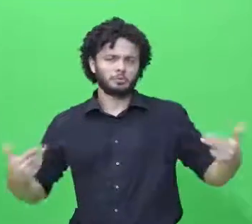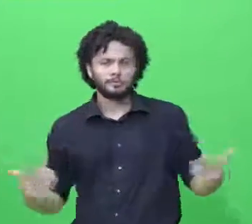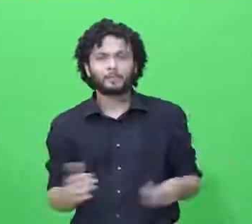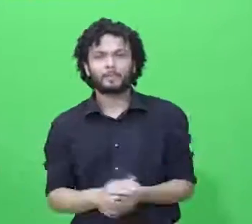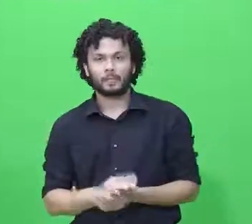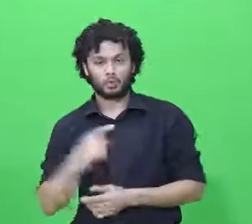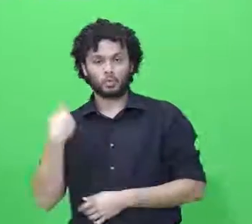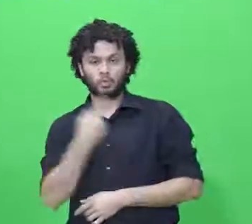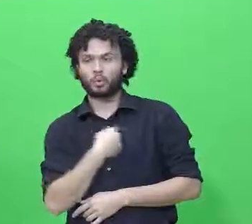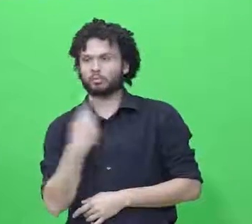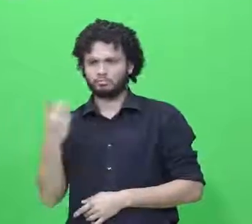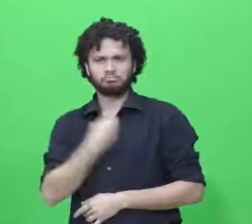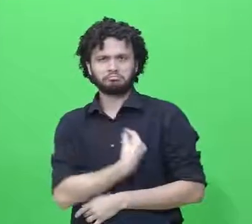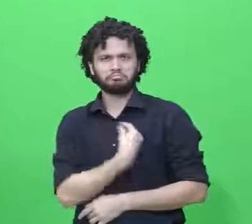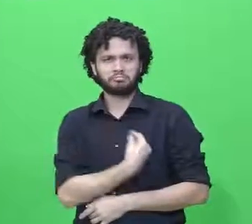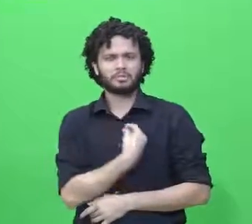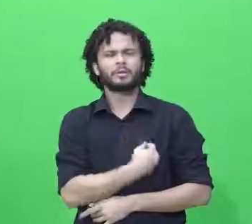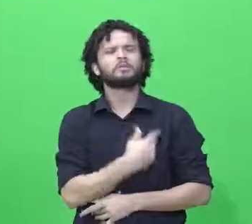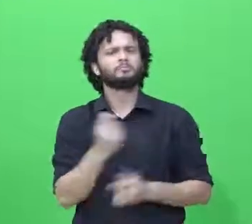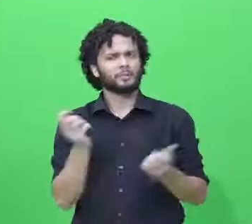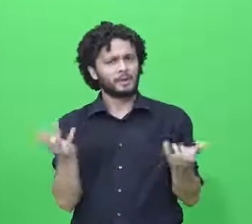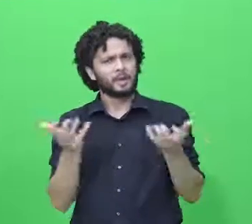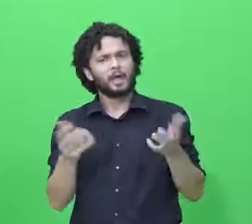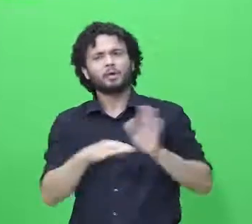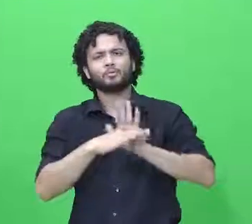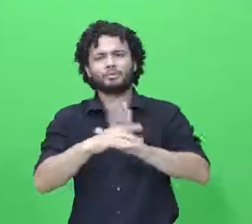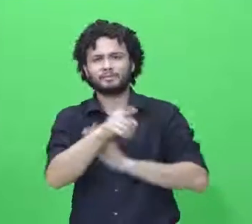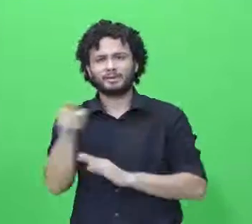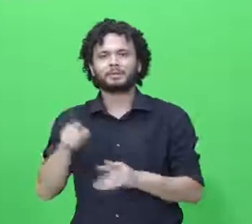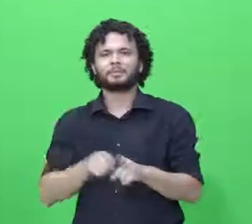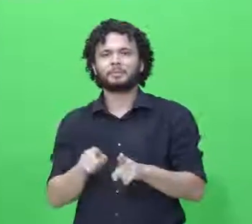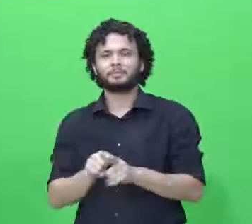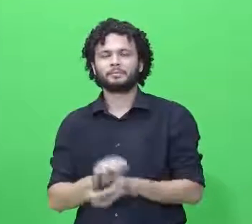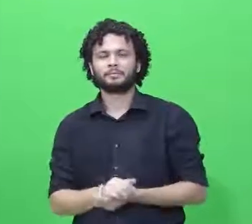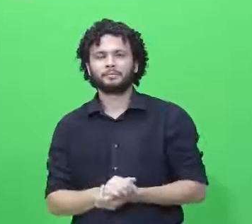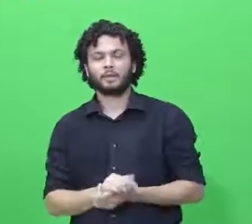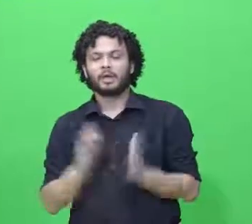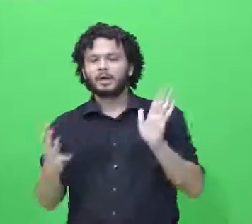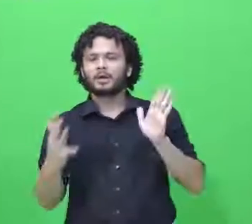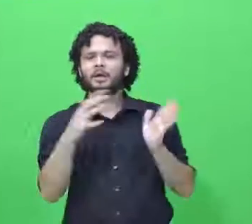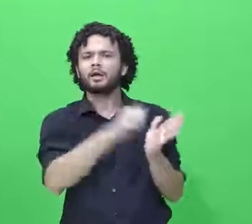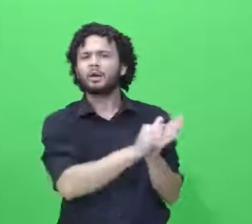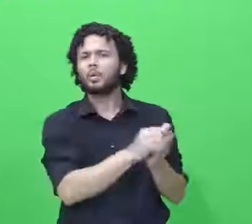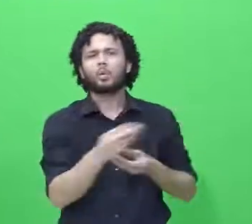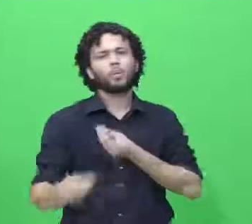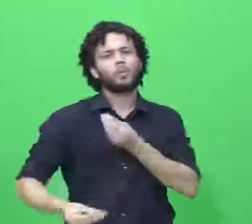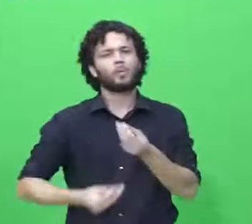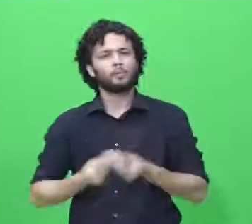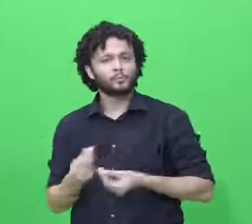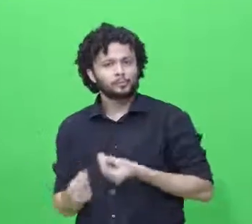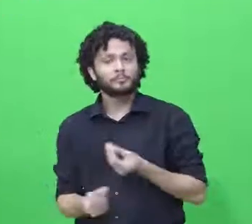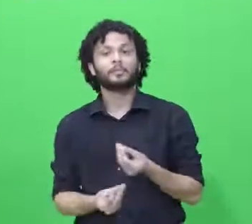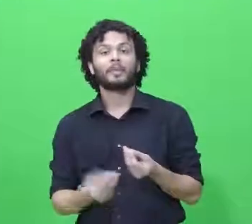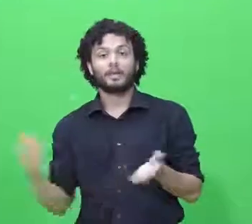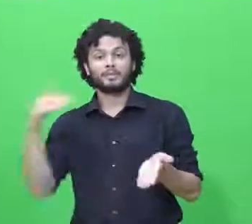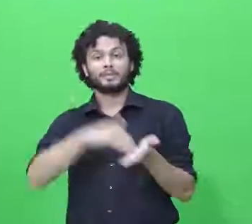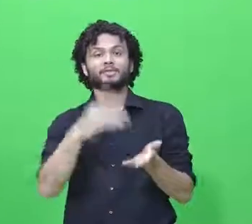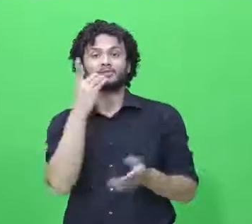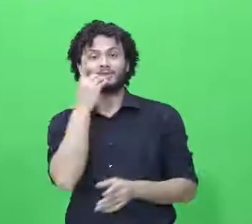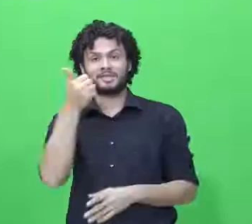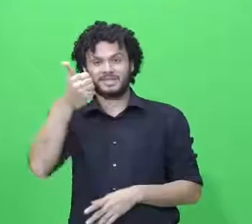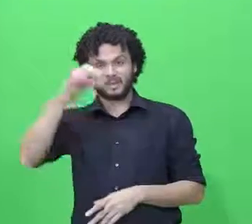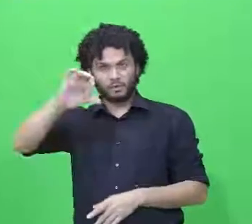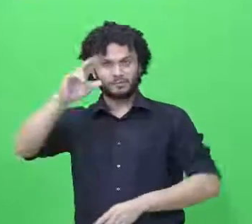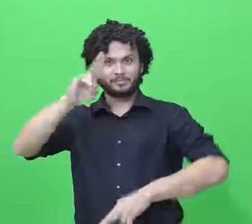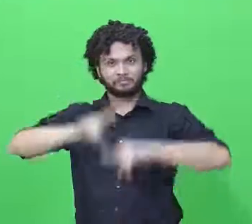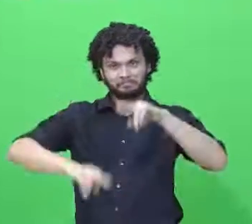Nós estamos aqui também prontos para poder ajudar você e o professor orientador, né? Das inscrições, né? As inscrições vão até o dia 19 de